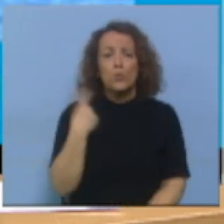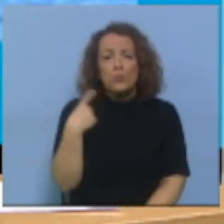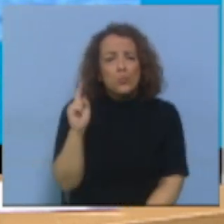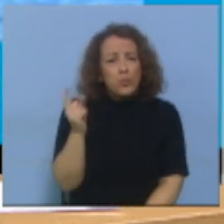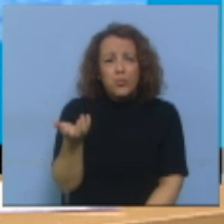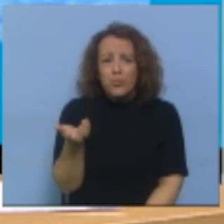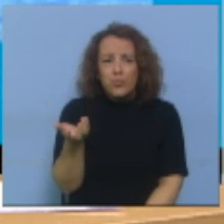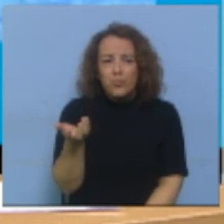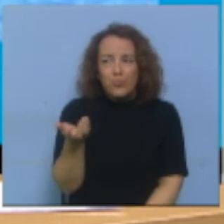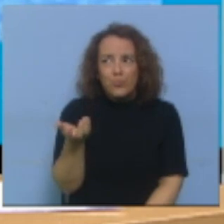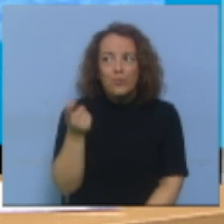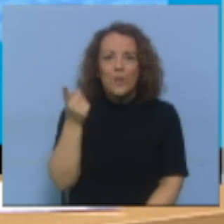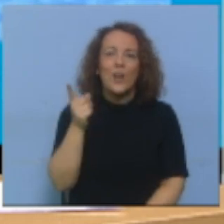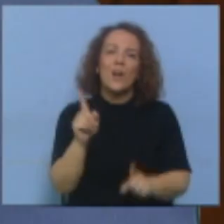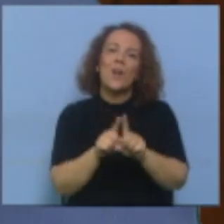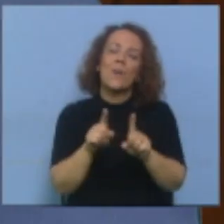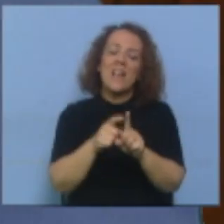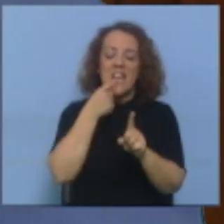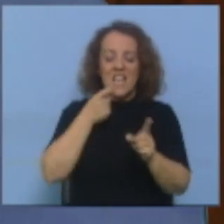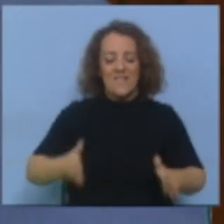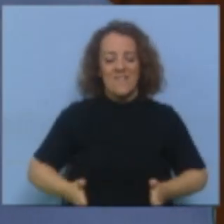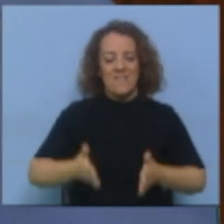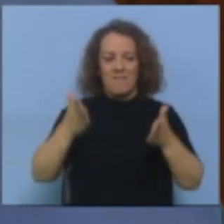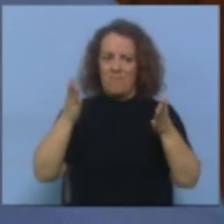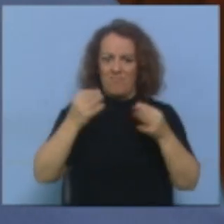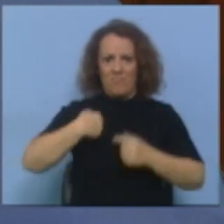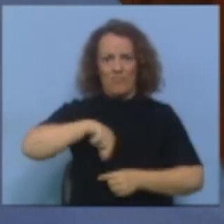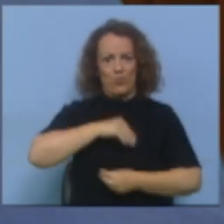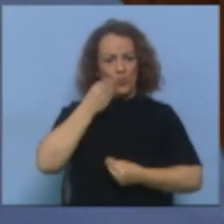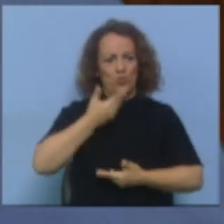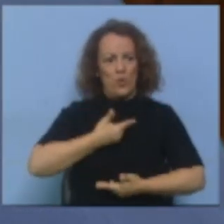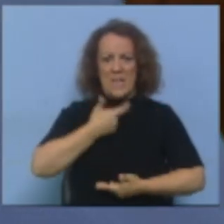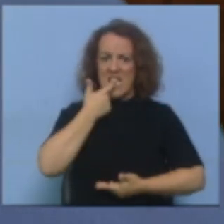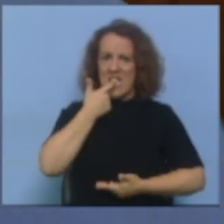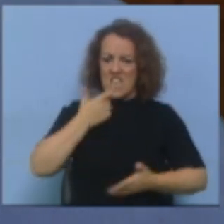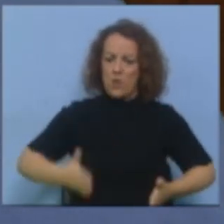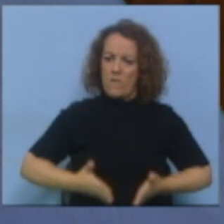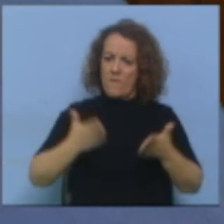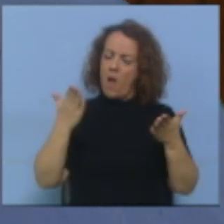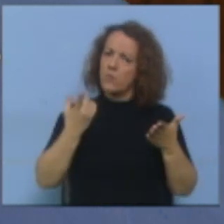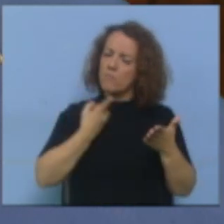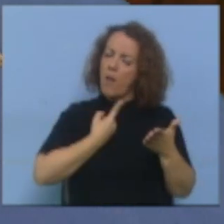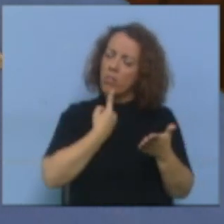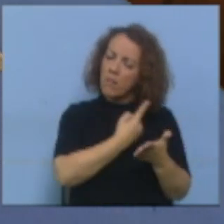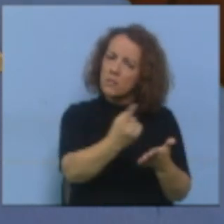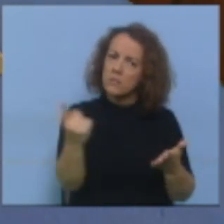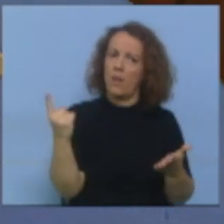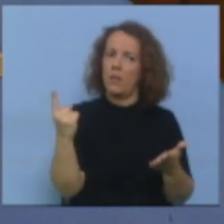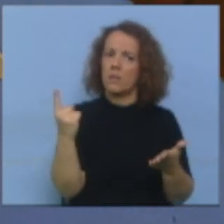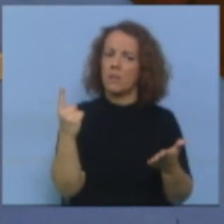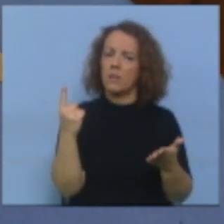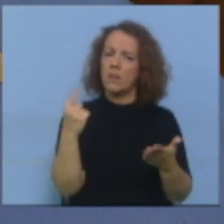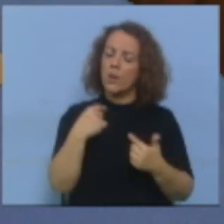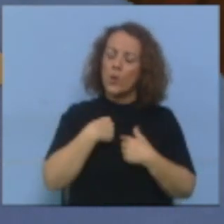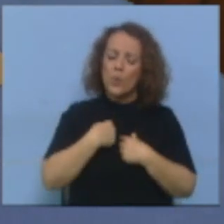podemos armar... A expressão não é só uma figura de estilo, não é? Não. Somos mesmo vasos de barro. E devemos ter essa humildade de dizer, olha, eu não estou-me a